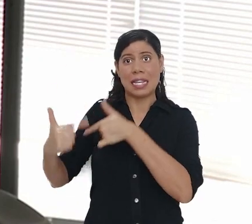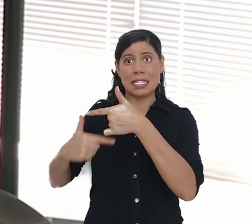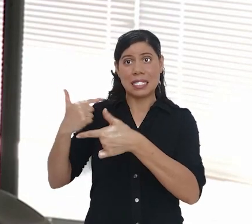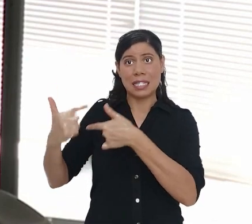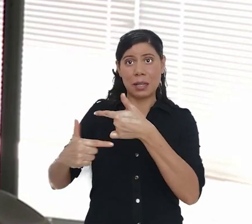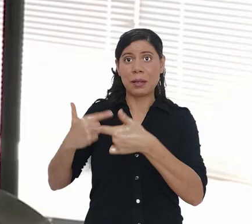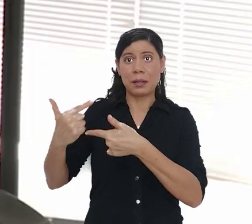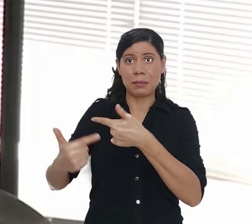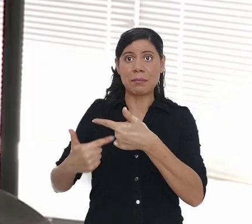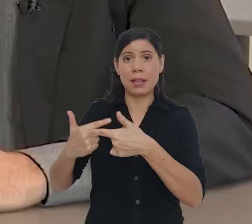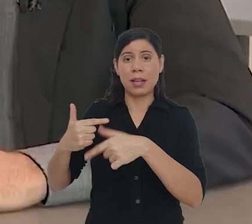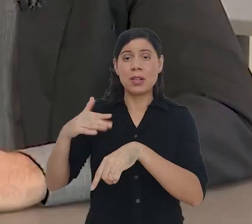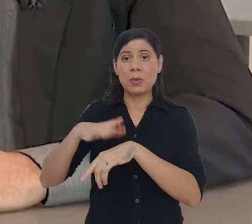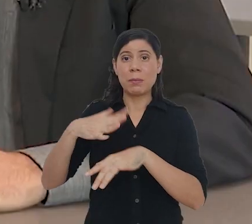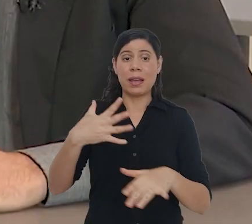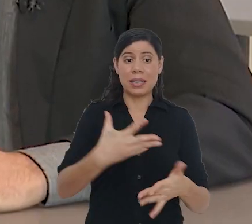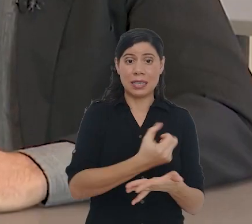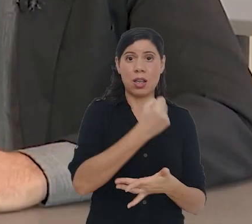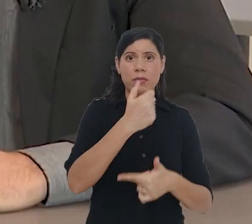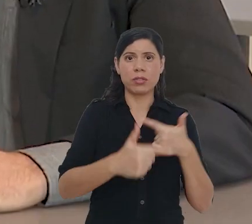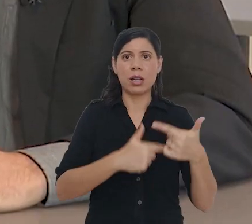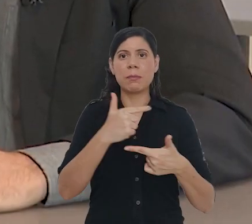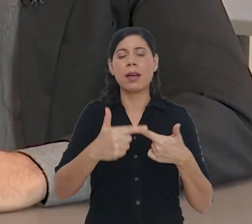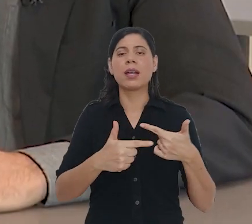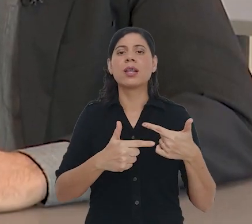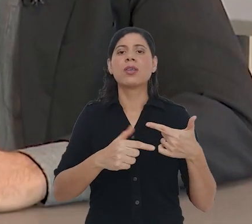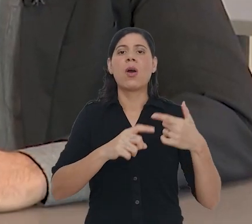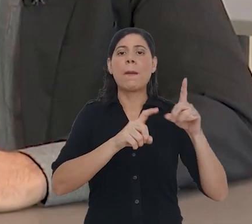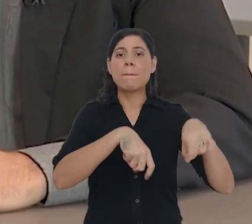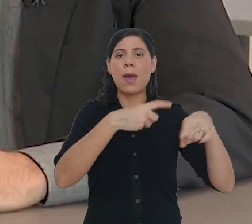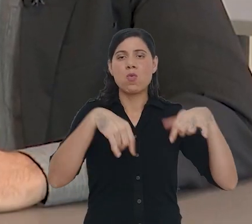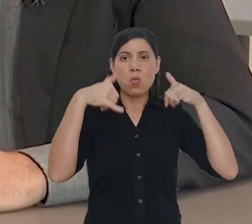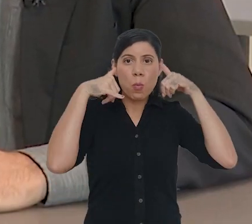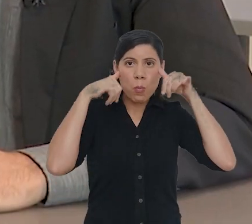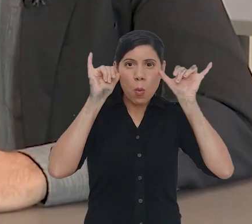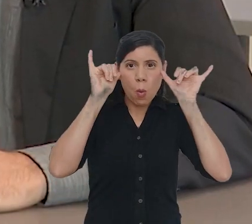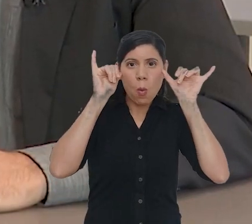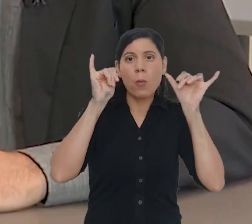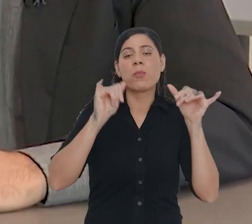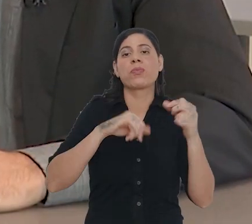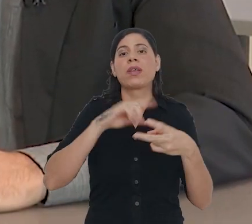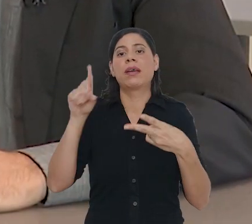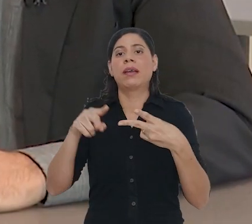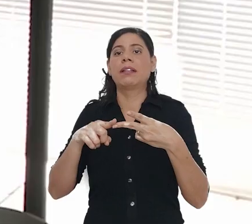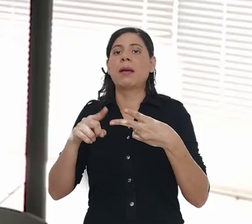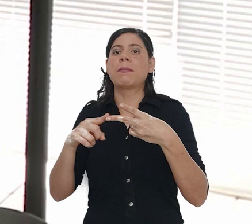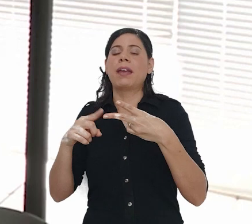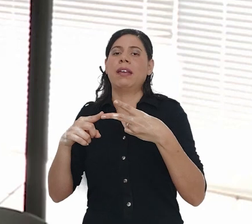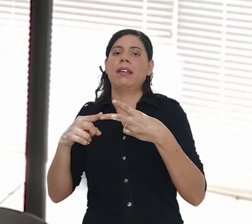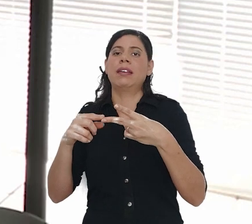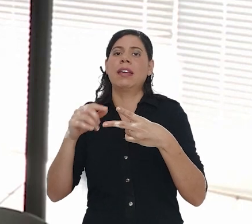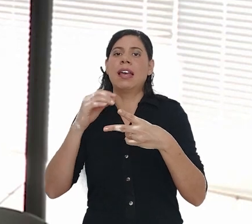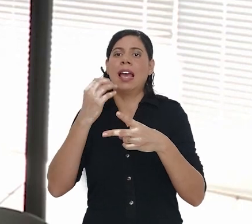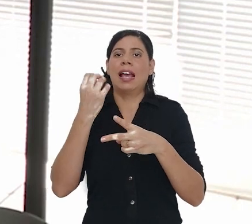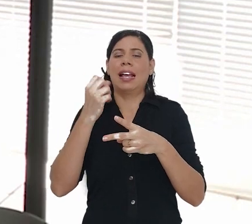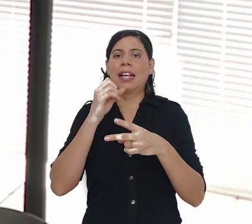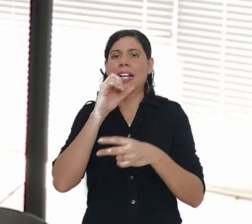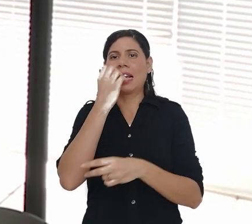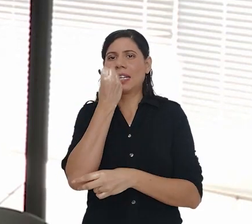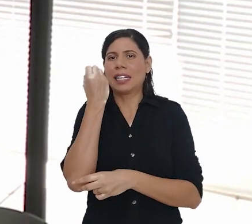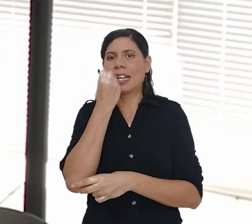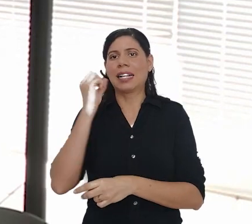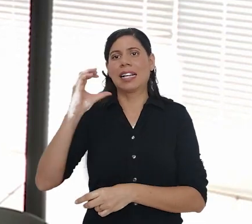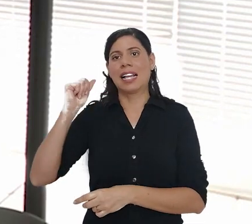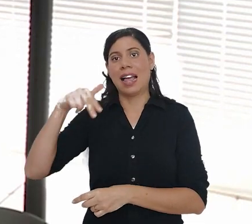as duas atividades com mais resgate de trabalhadores são a pecuária bovina e a cana-de-açúcar. Há muitas situações, por exemplo, em que a